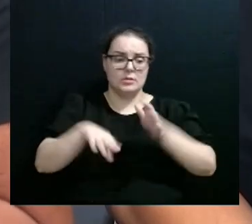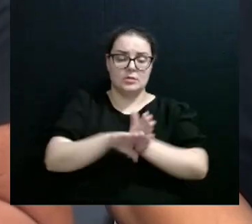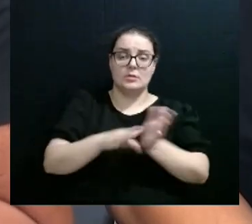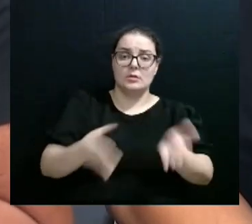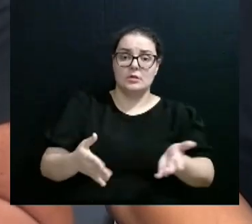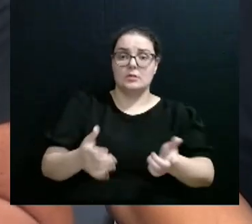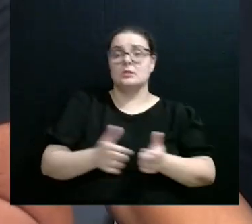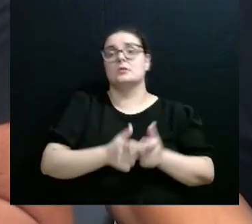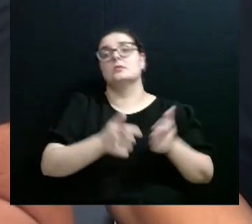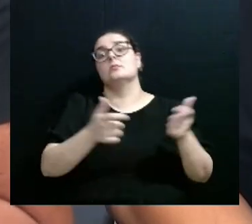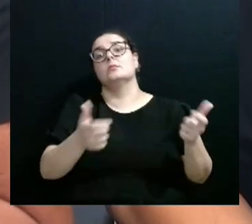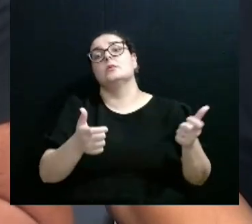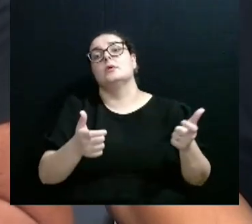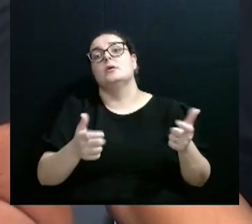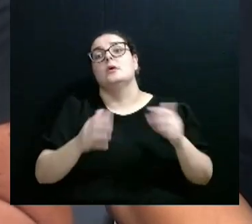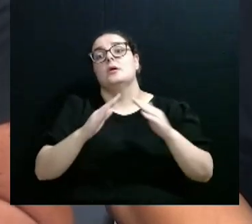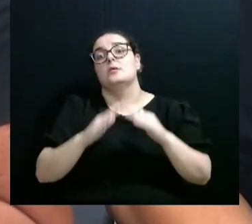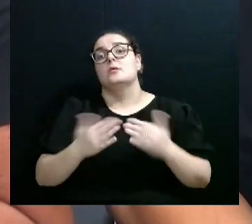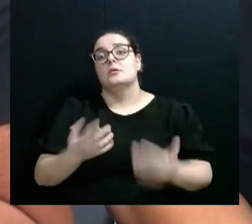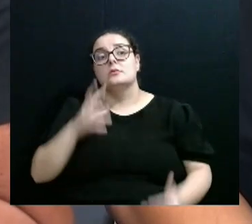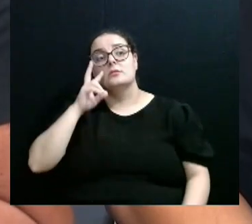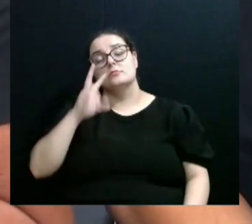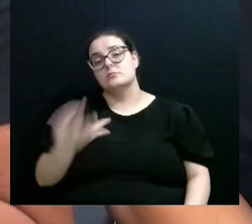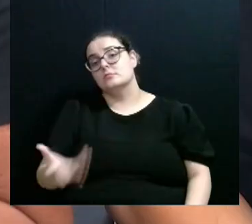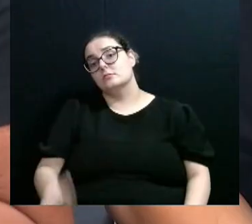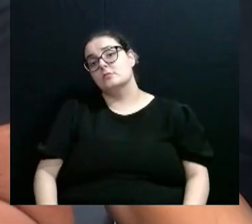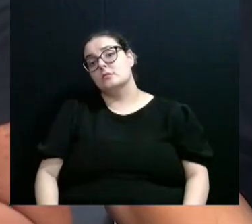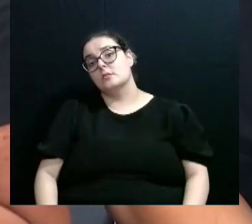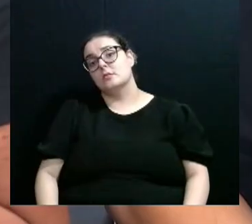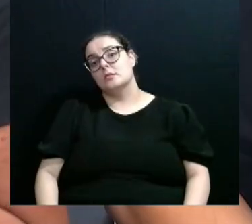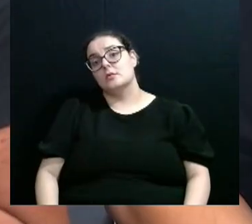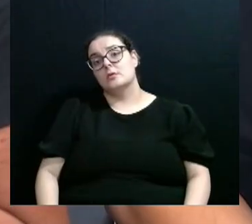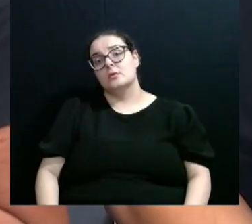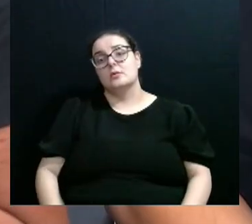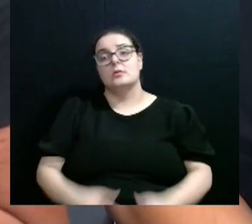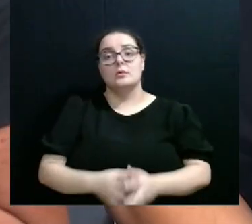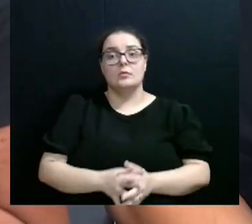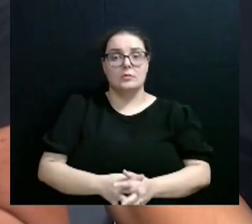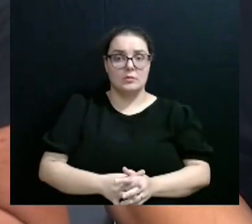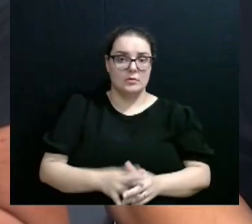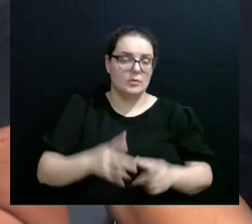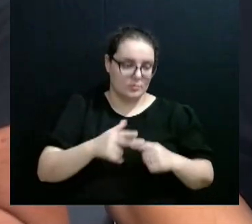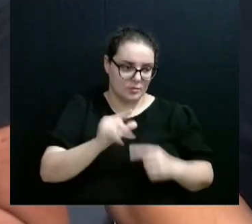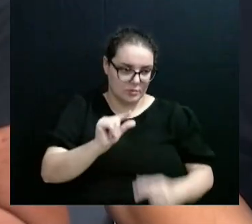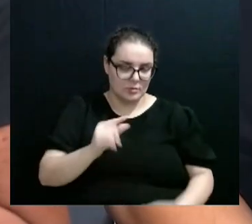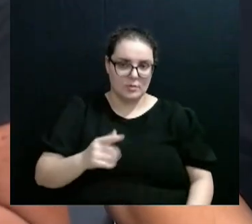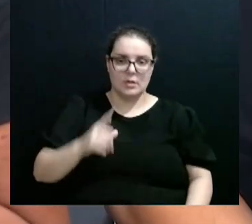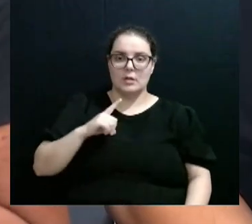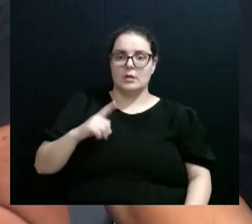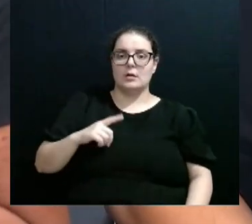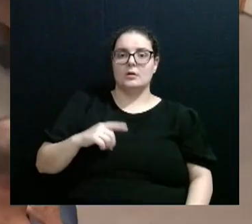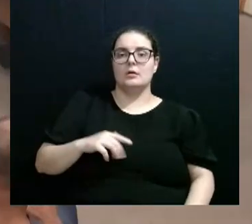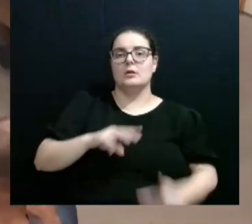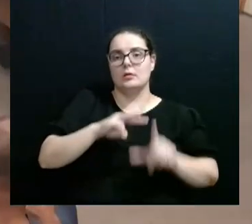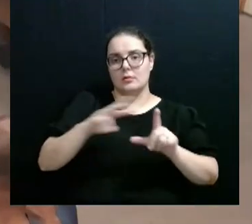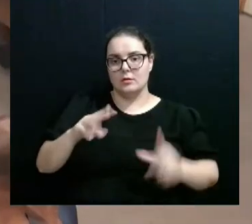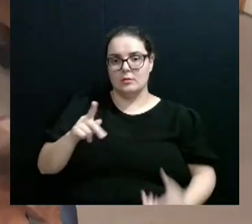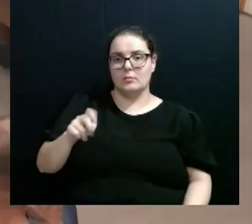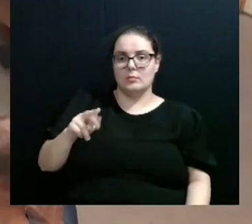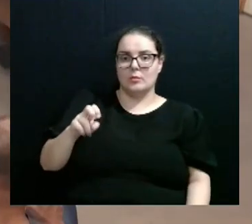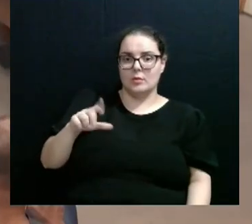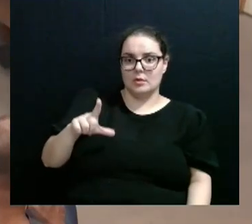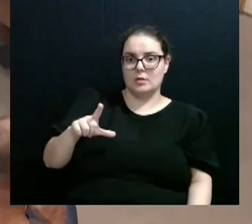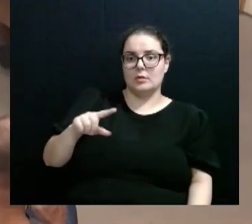predominante residencial. Você olha lá, eu vi isso ali. Mas a gente, só te interrompendo, nós temos o portal de zoneamento online. Sim, mas...